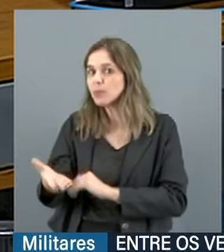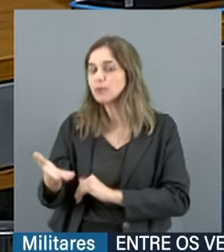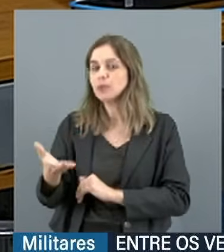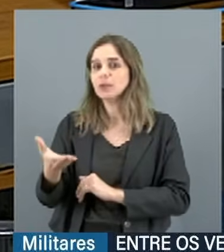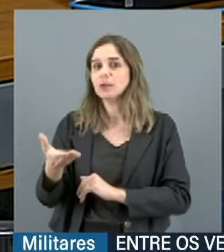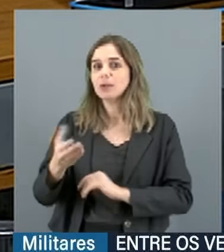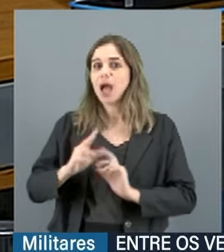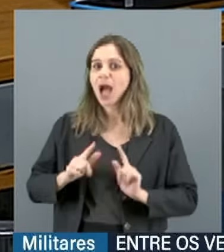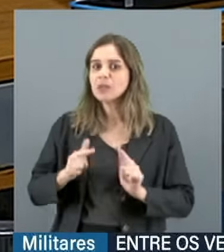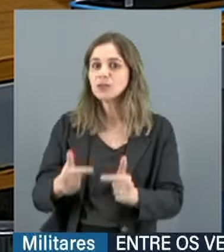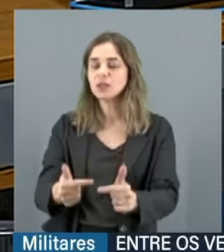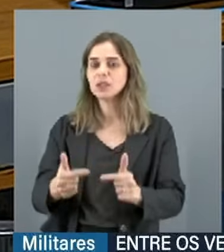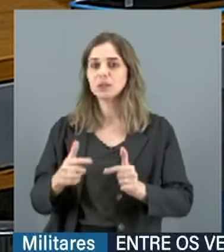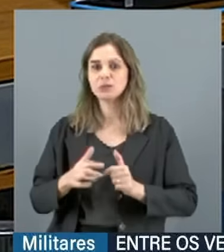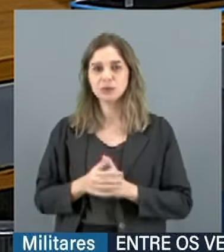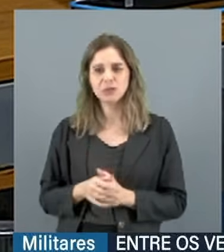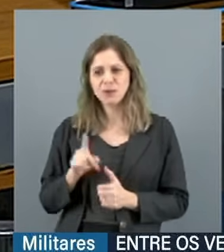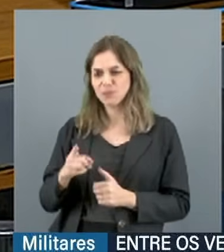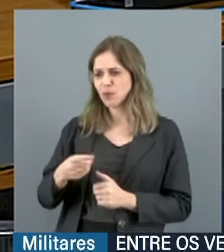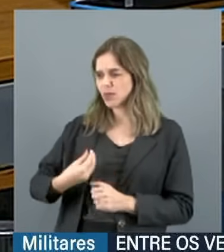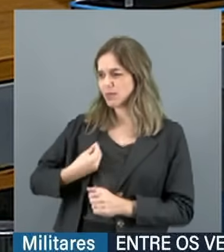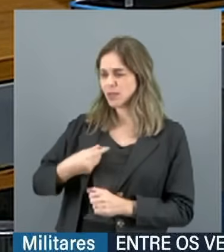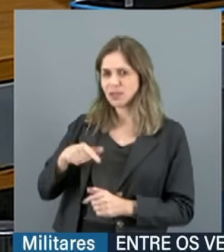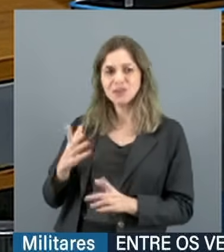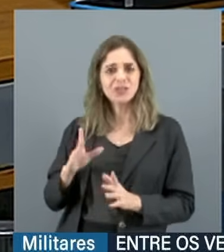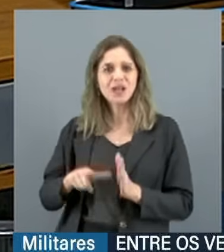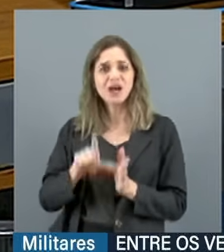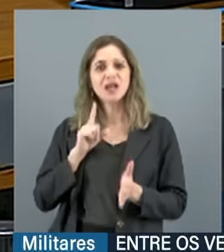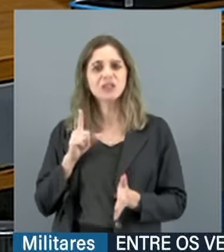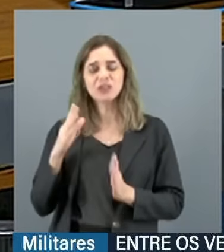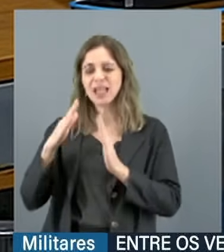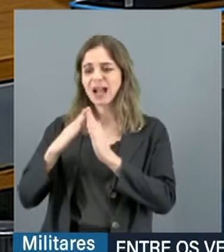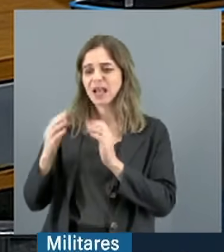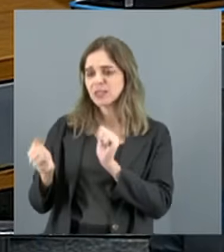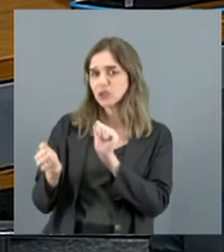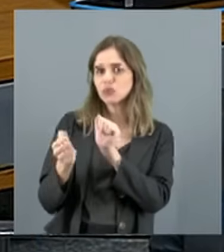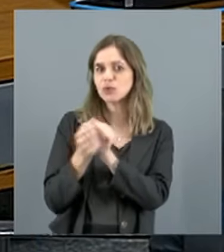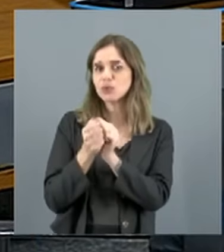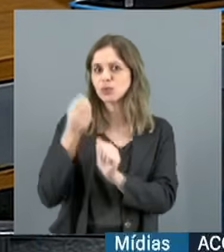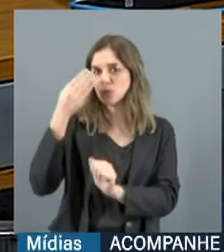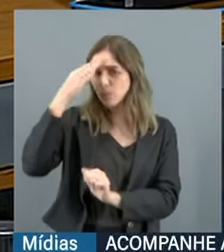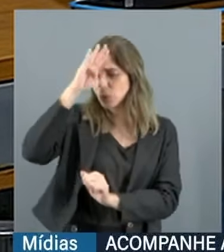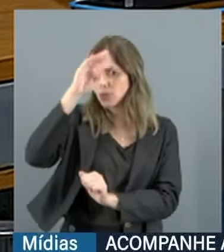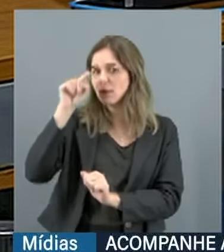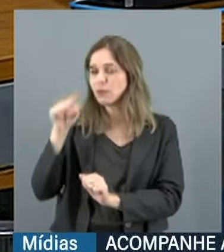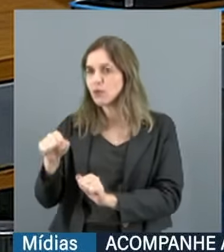o quê? Que o senhor estava lá na casa do Bolsonaro, pedindo a ele que juntasse mais